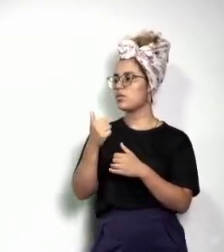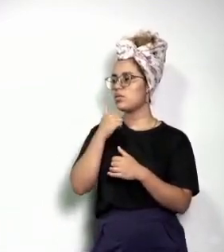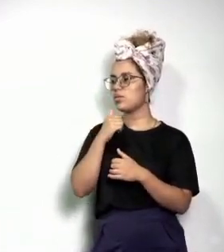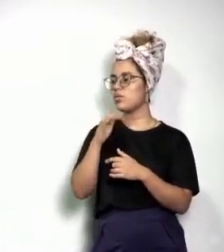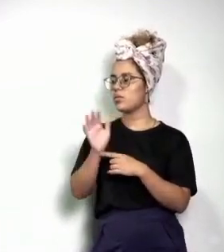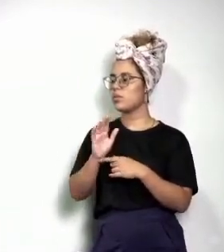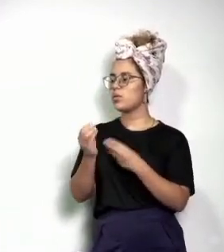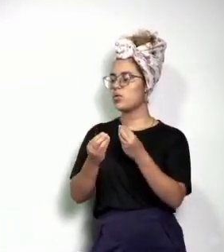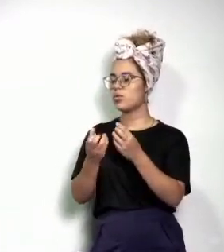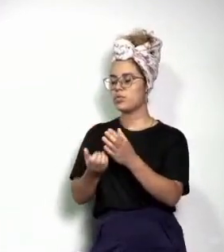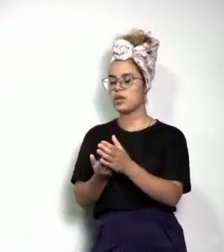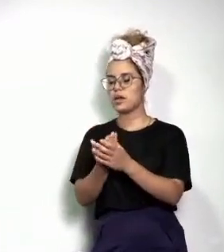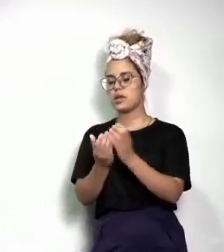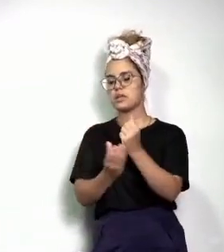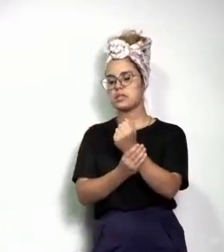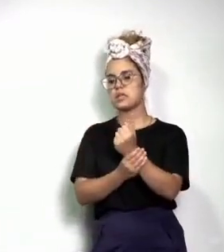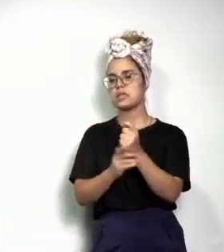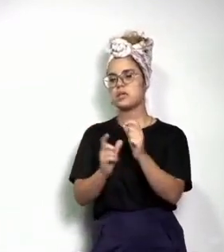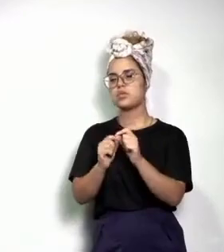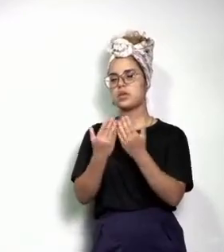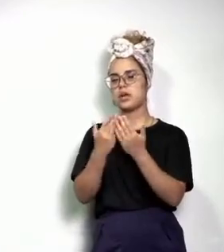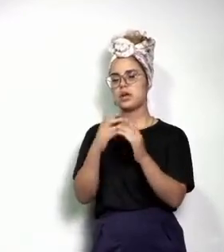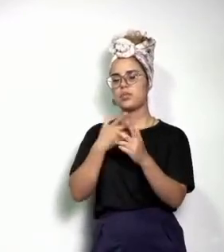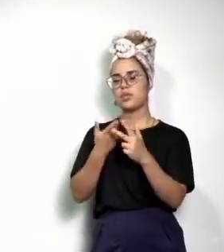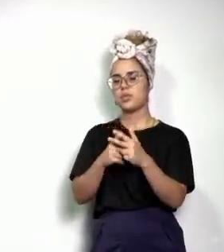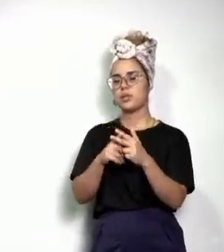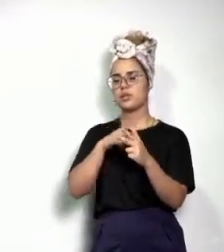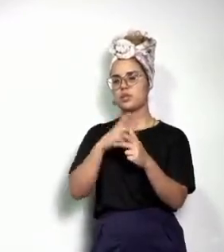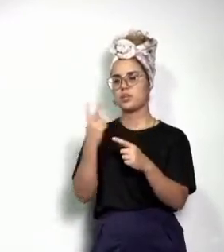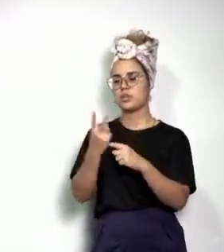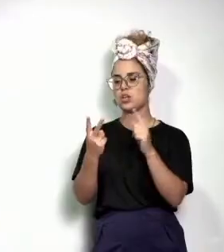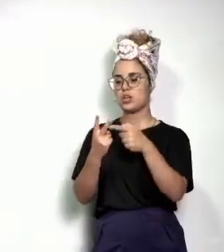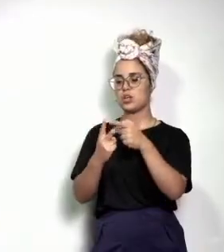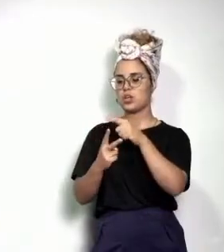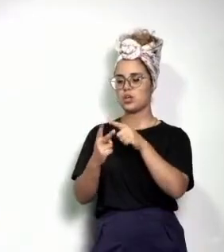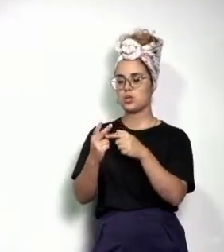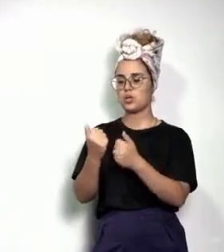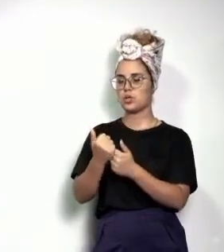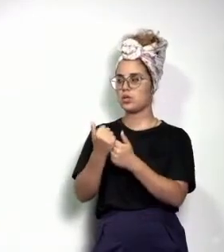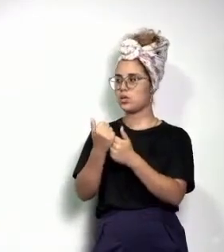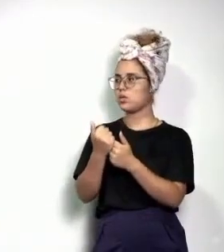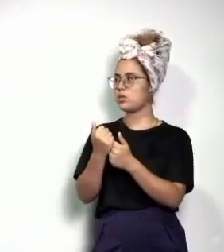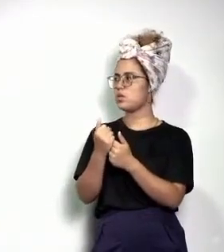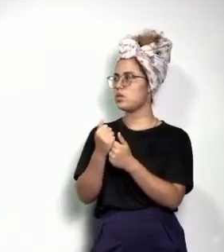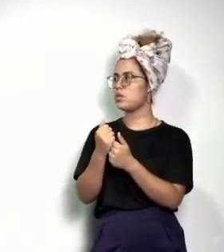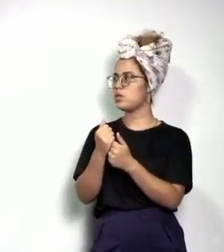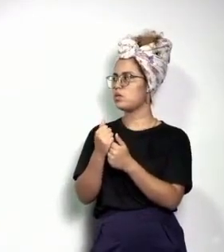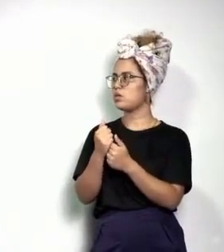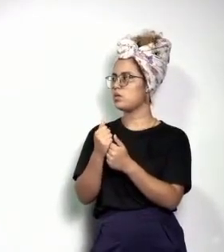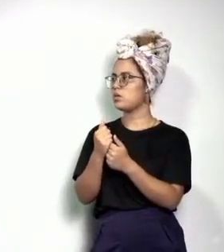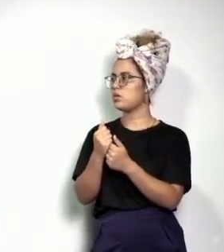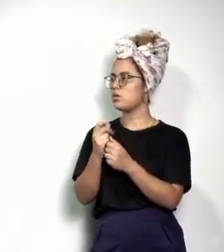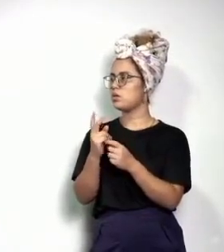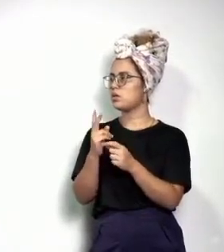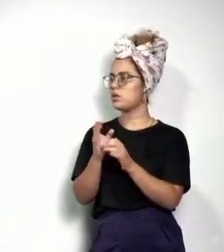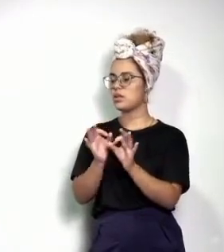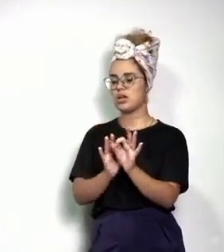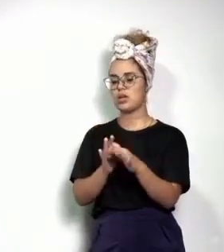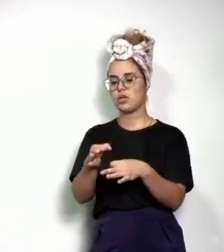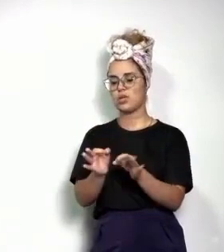segurando. Porque quando abre, além do parafuso, tem mais dois acessórios que são do aqui da